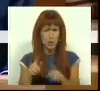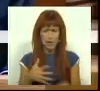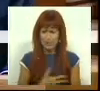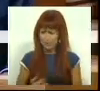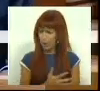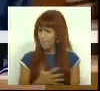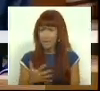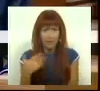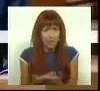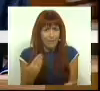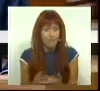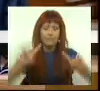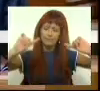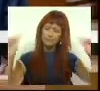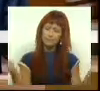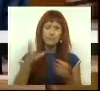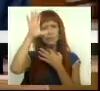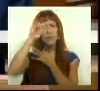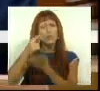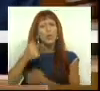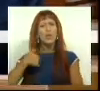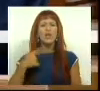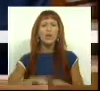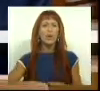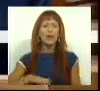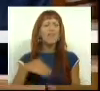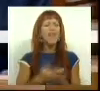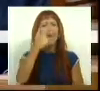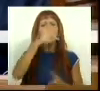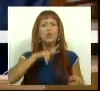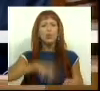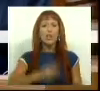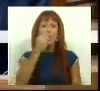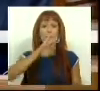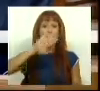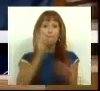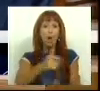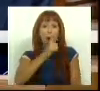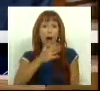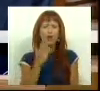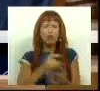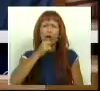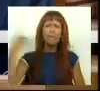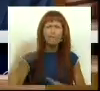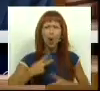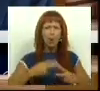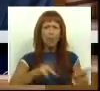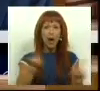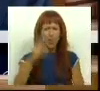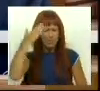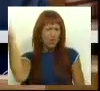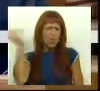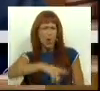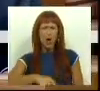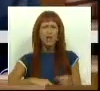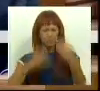aumentar o desemprego. Em síntese, o Governo quer deixar os portugueses a pão e água. Já não se trata apenas de austeridade, mas sim de imoralidade